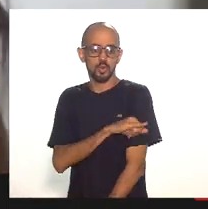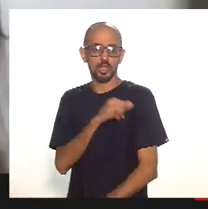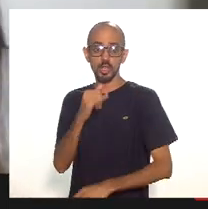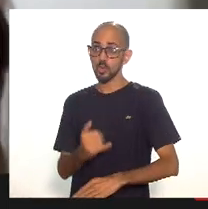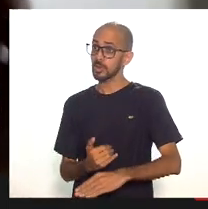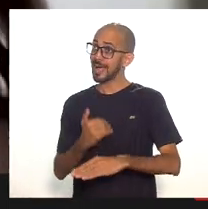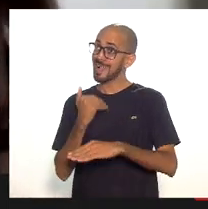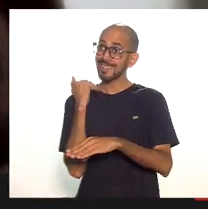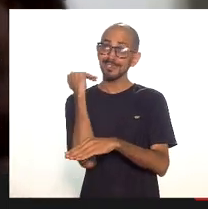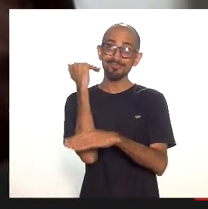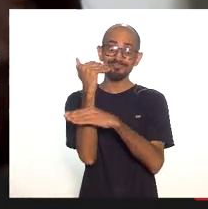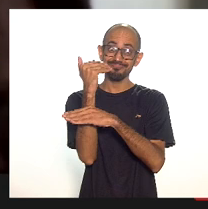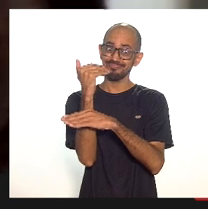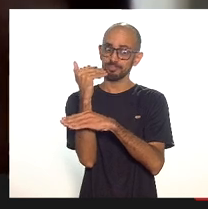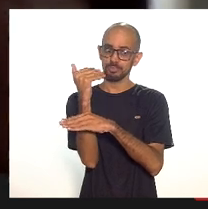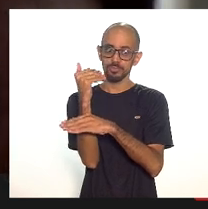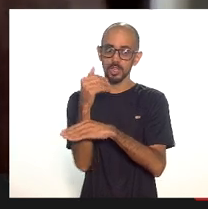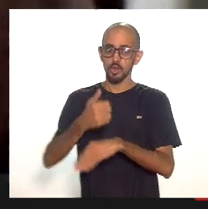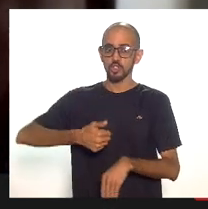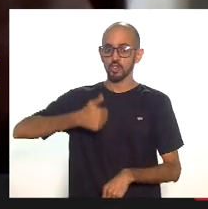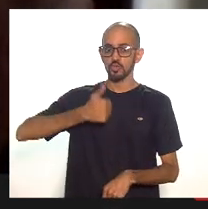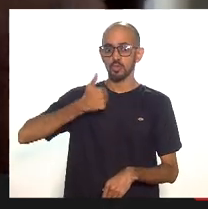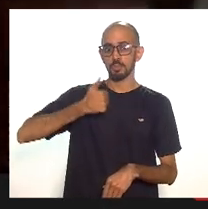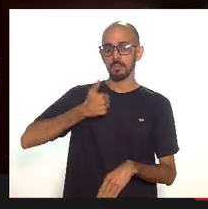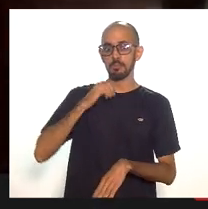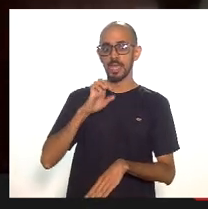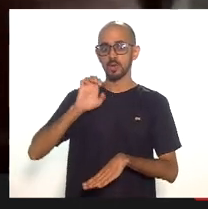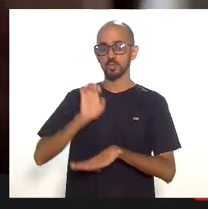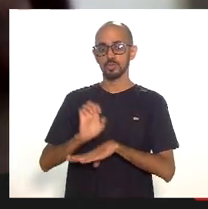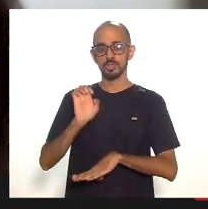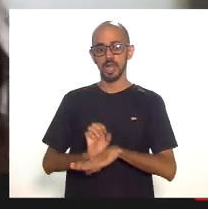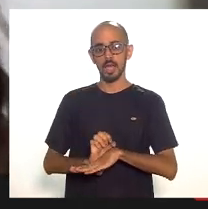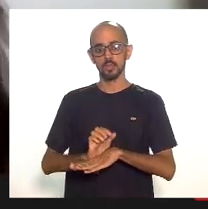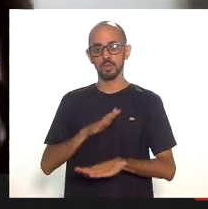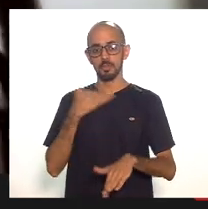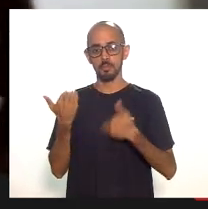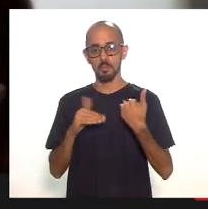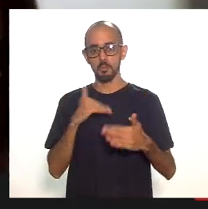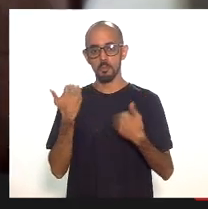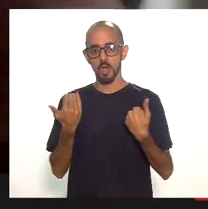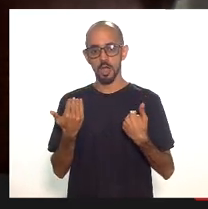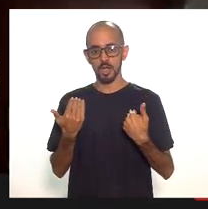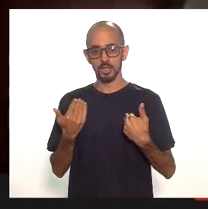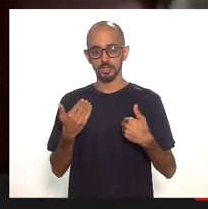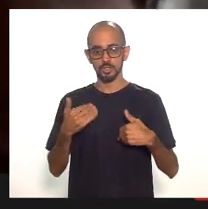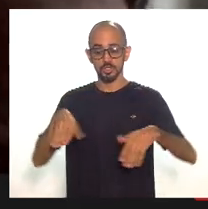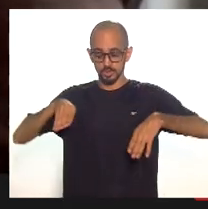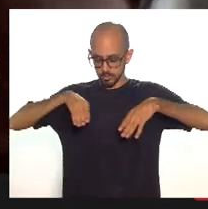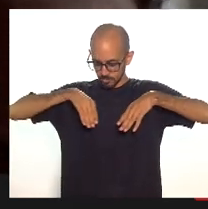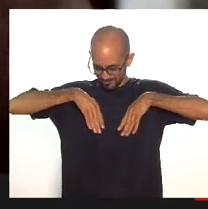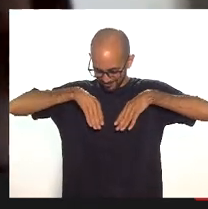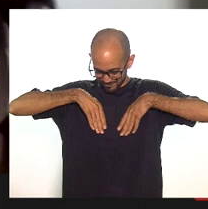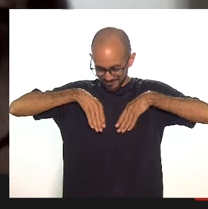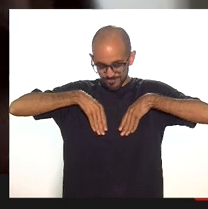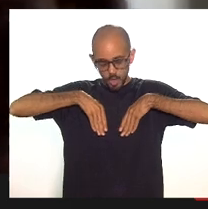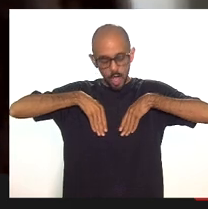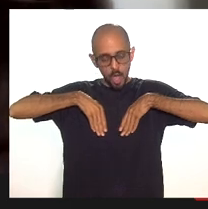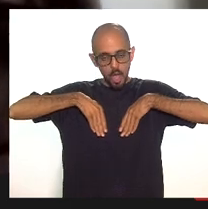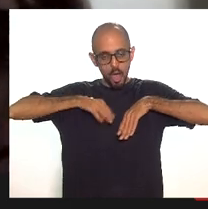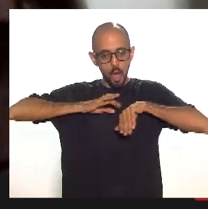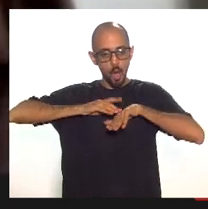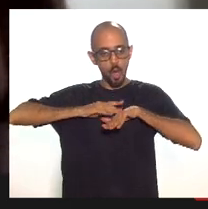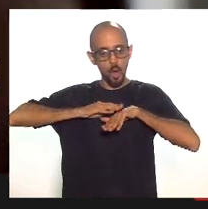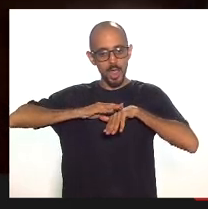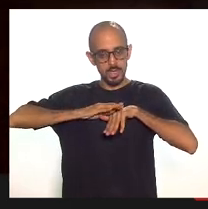nós somos o primeiro Estado em óbito de tuberculose, somos o primeiro